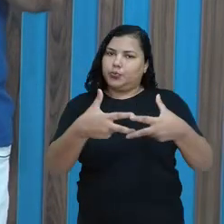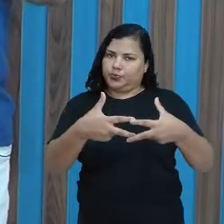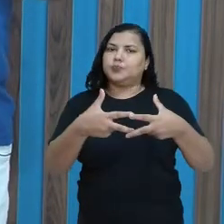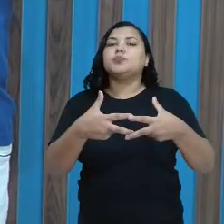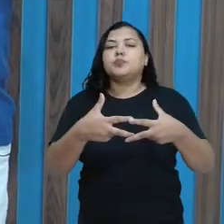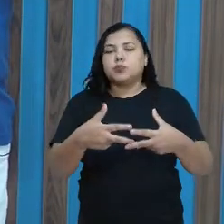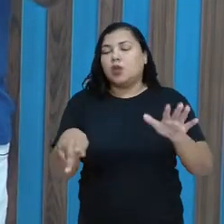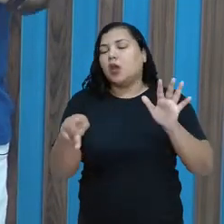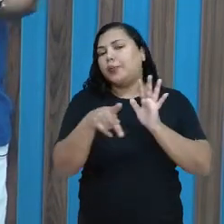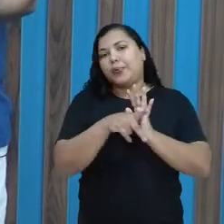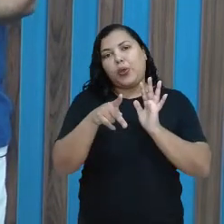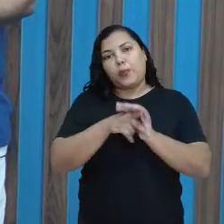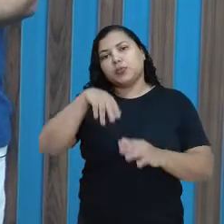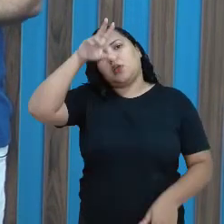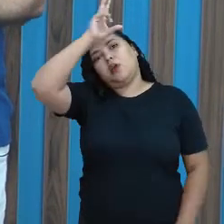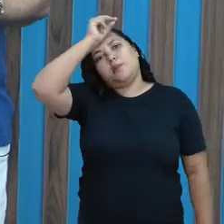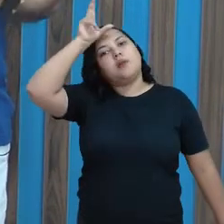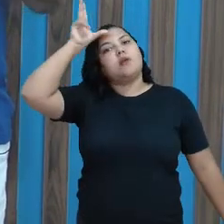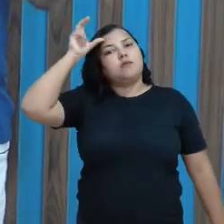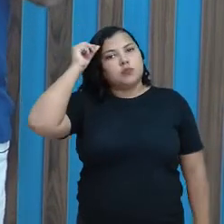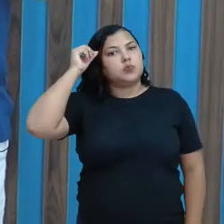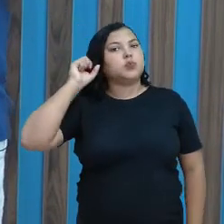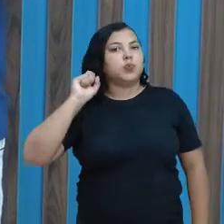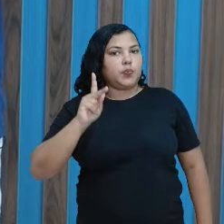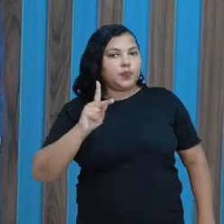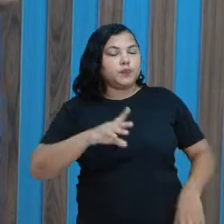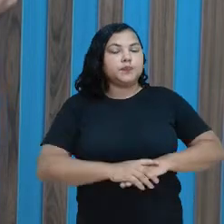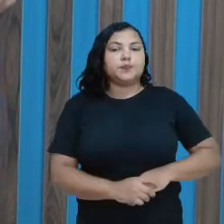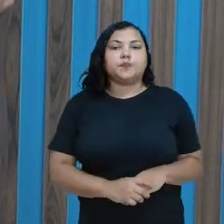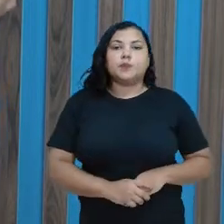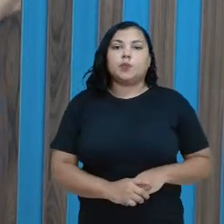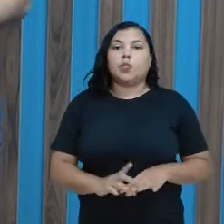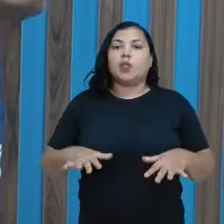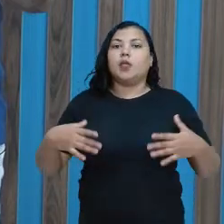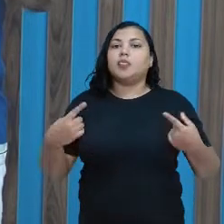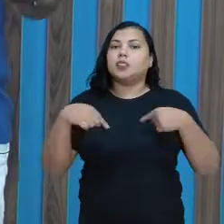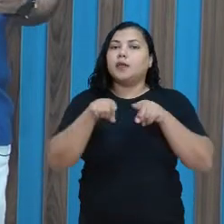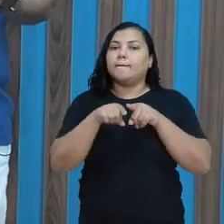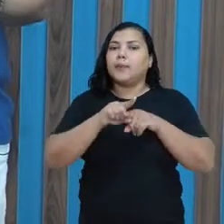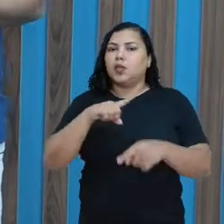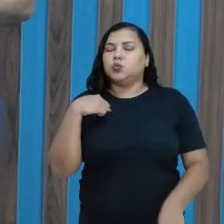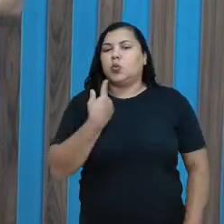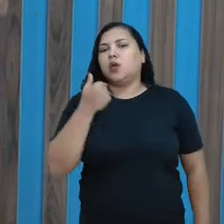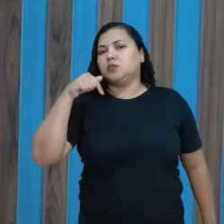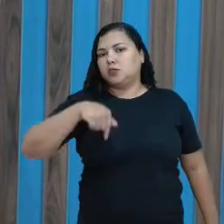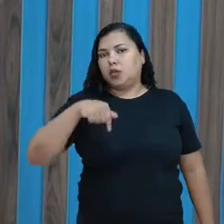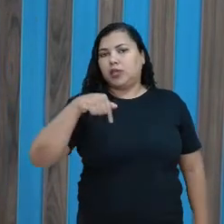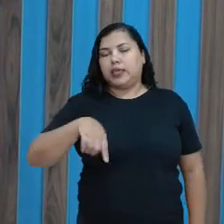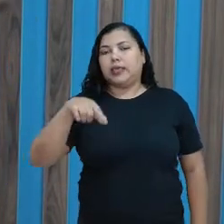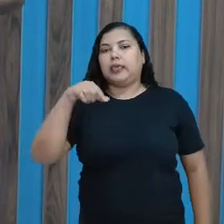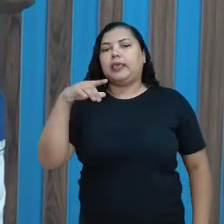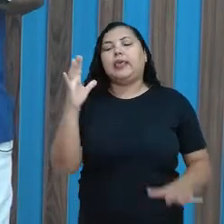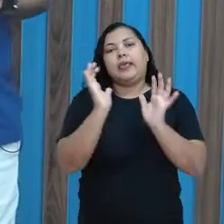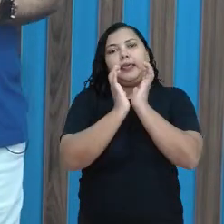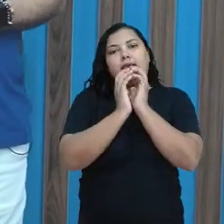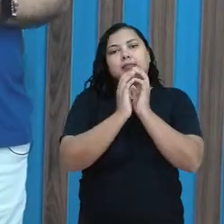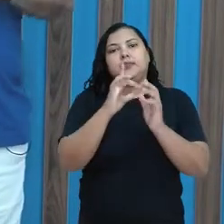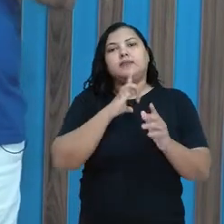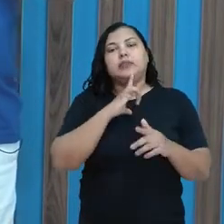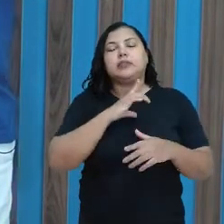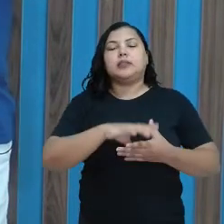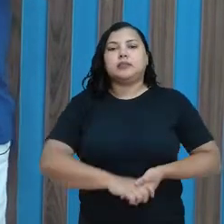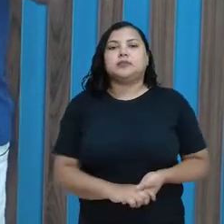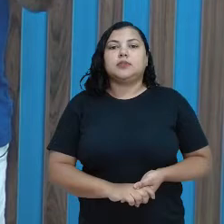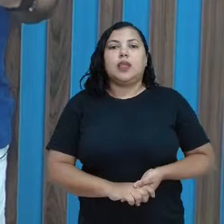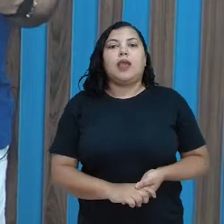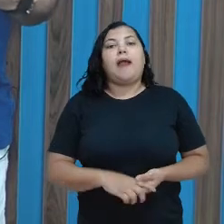de prefeituras, né? No caso, né, nosso, por exemplo, em Recife, a gente tem